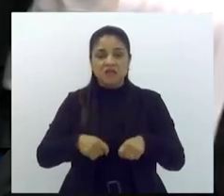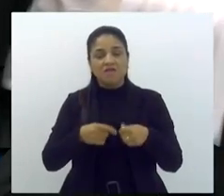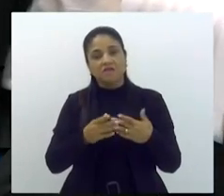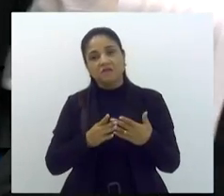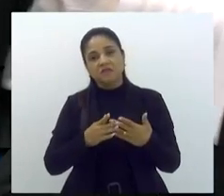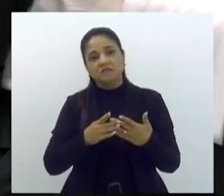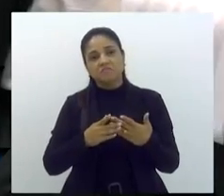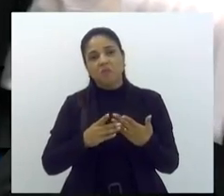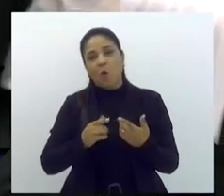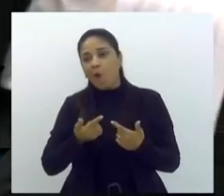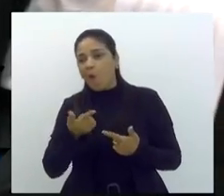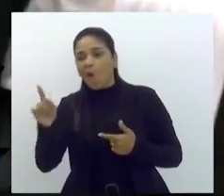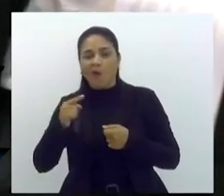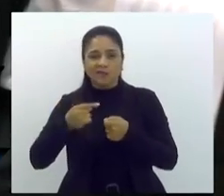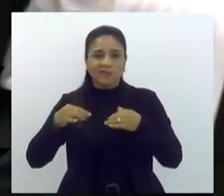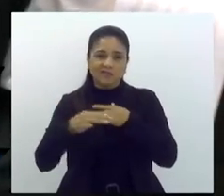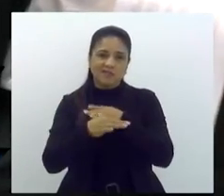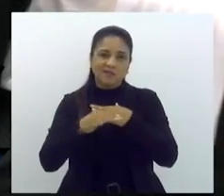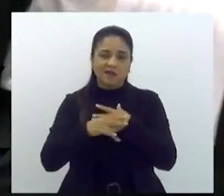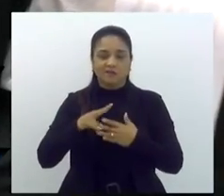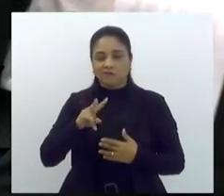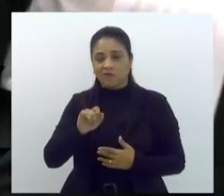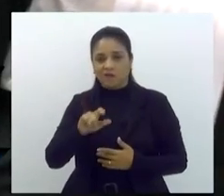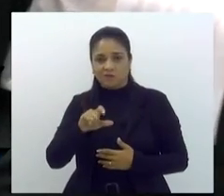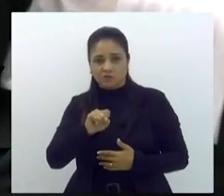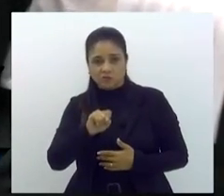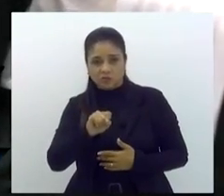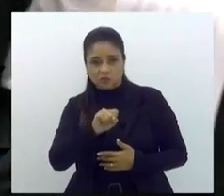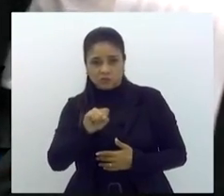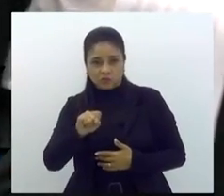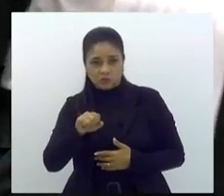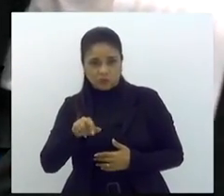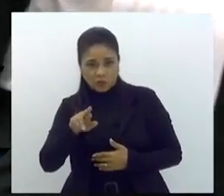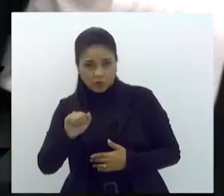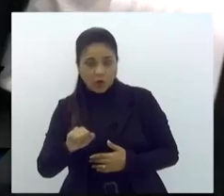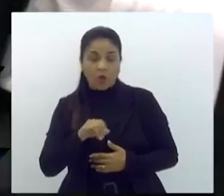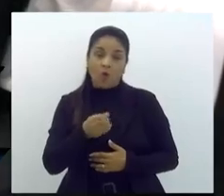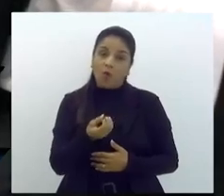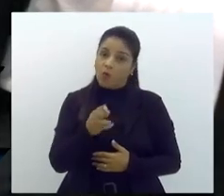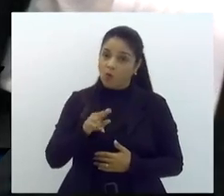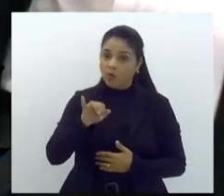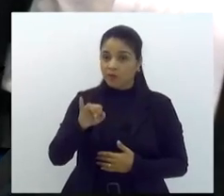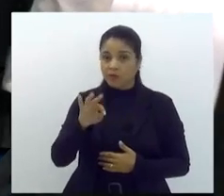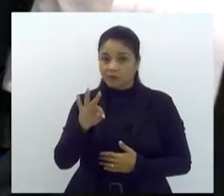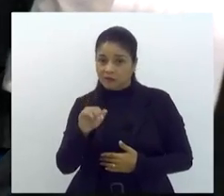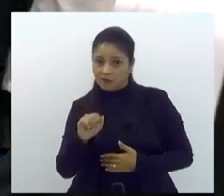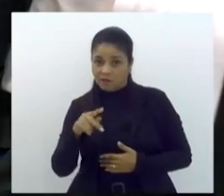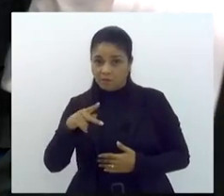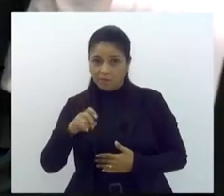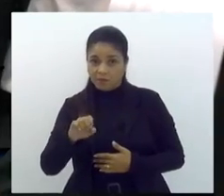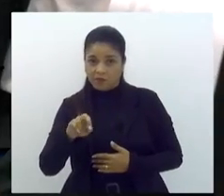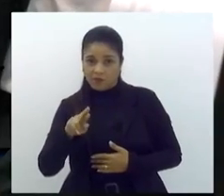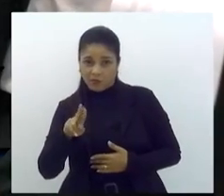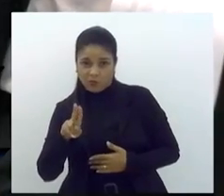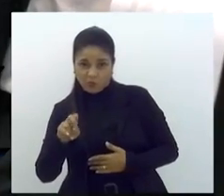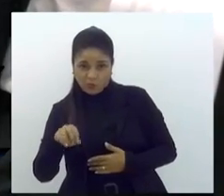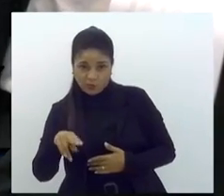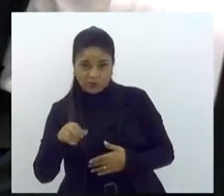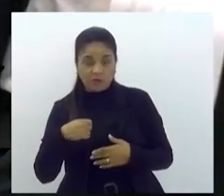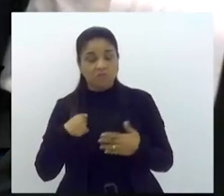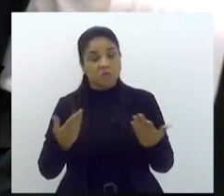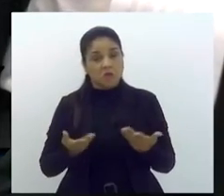cateterismo em Vassouras ou então em Itaperuna e o governador Cláudio Castro Prefeito Capitão Nelson agora oportunizam